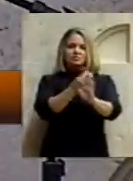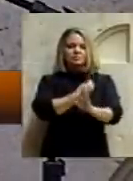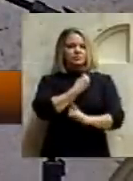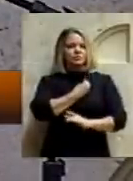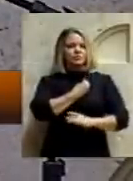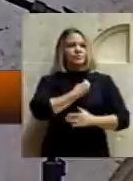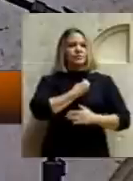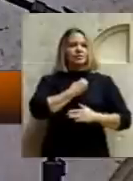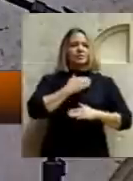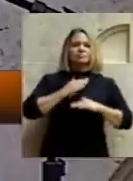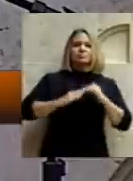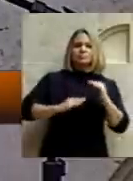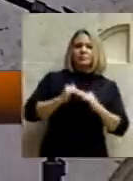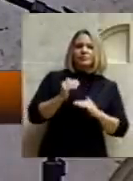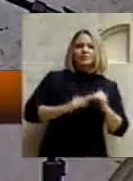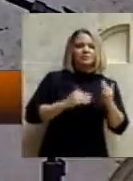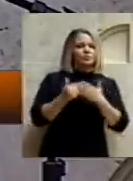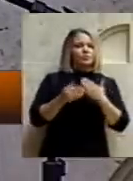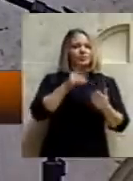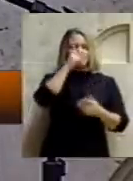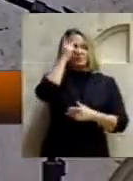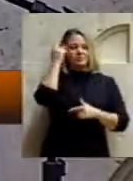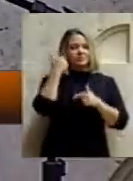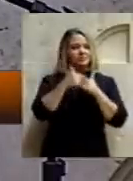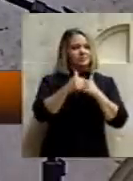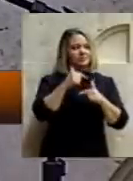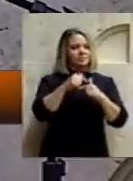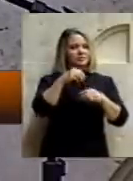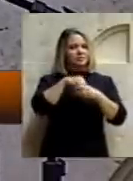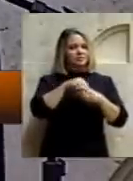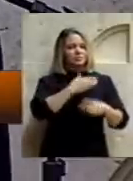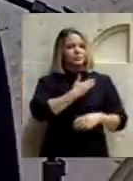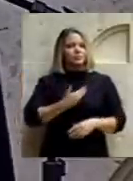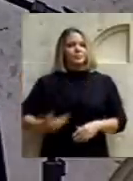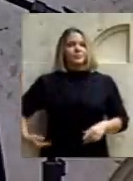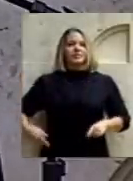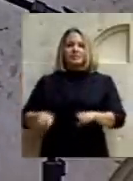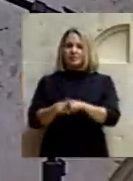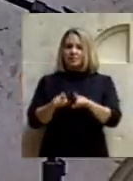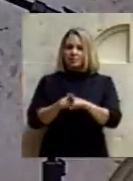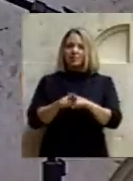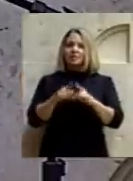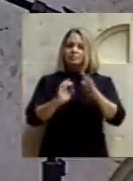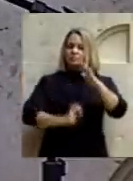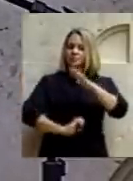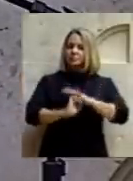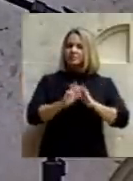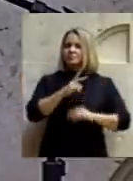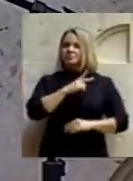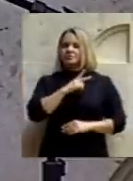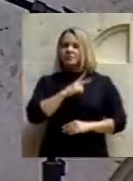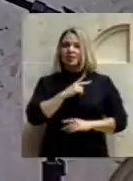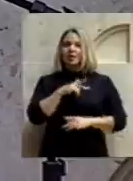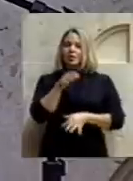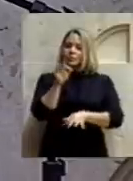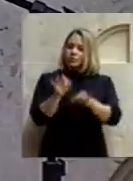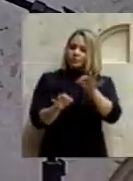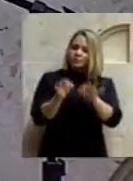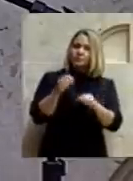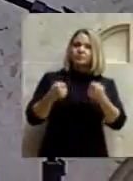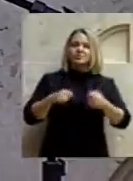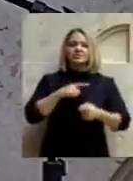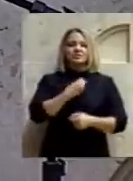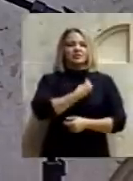comportamentais de qualquer agente estatal e mesmo de agentes privados. O juiz deve ter